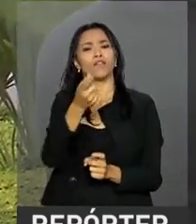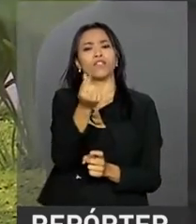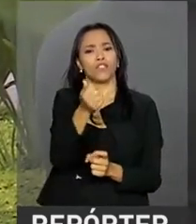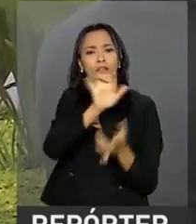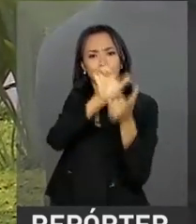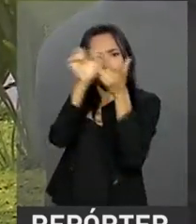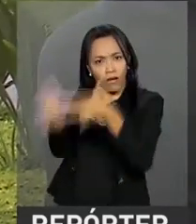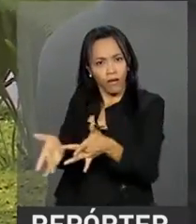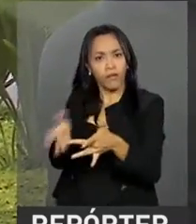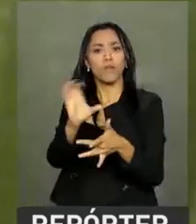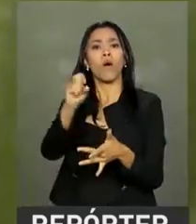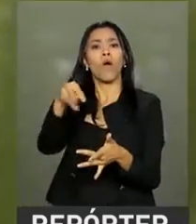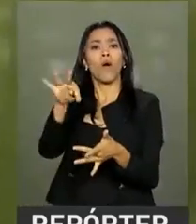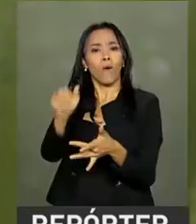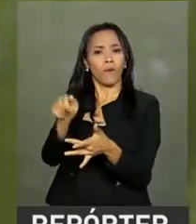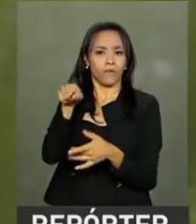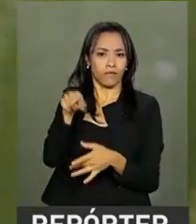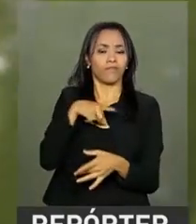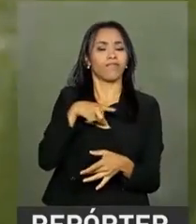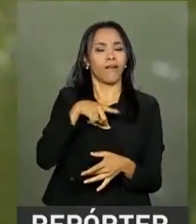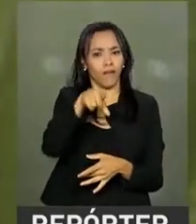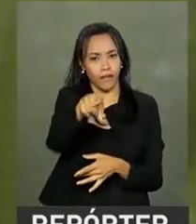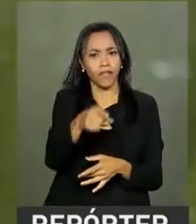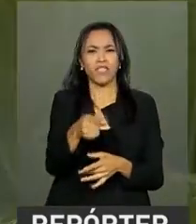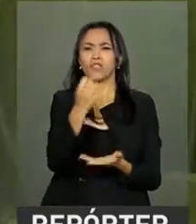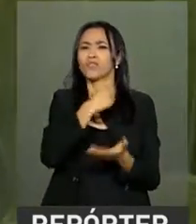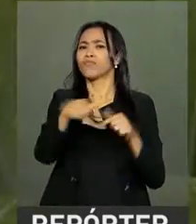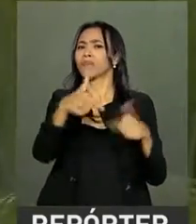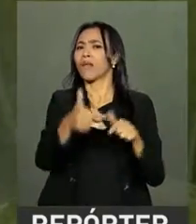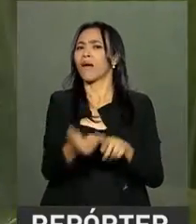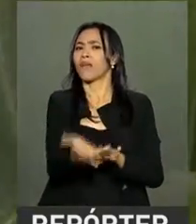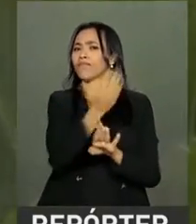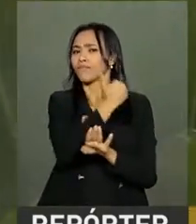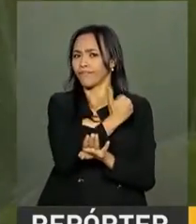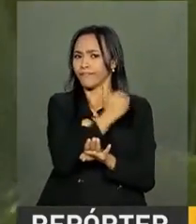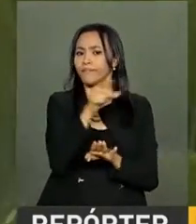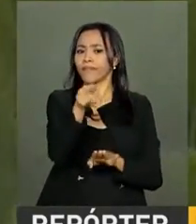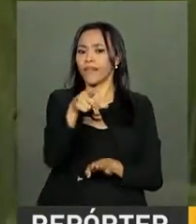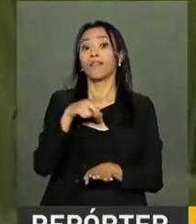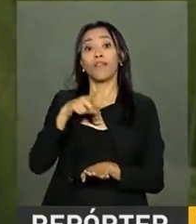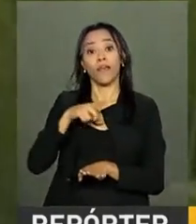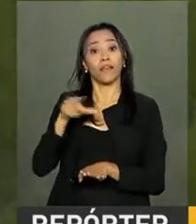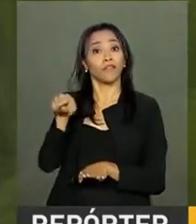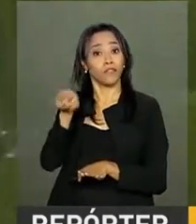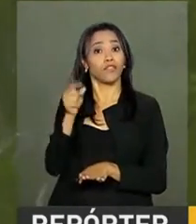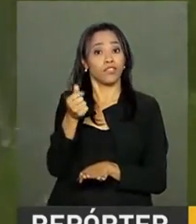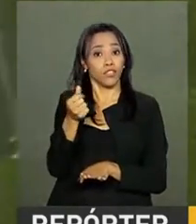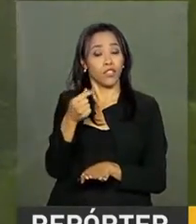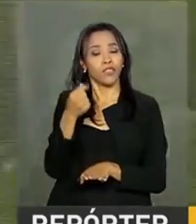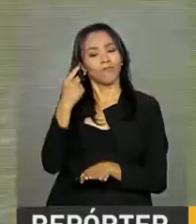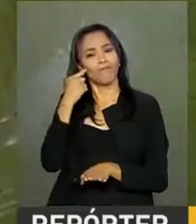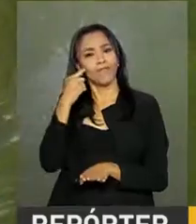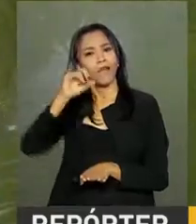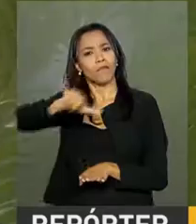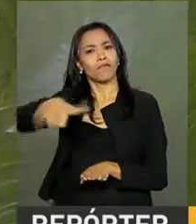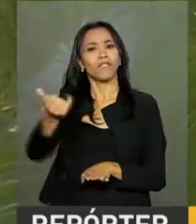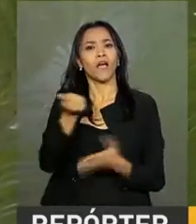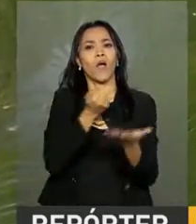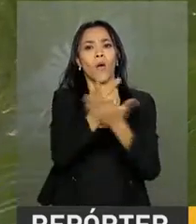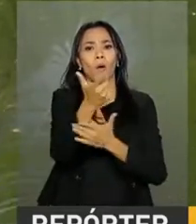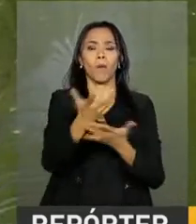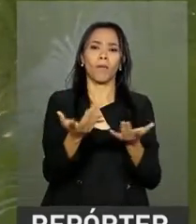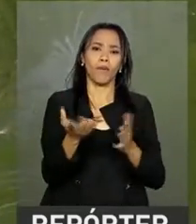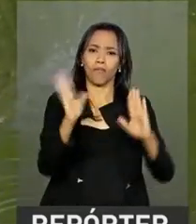acumulado em uma conta inativa do fundo de um emprego anterior. Lá tem um recurso que eu espero poder investir na compra de um imóvel. De alguma